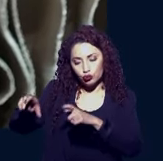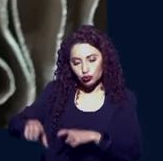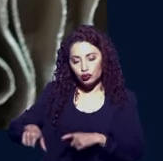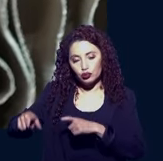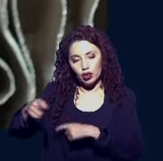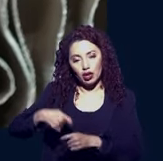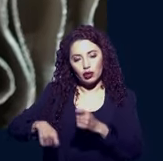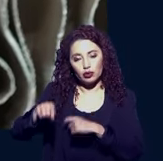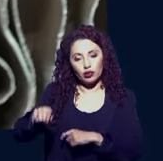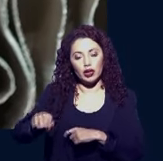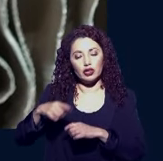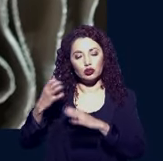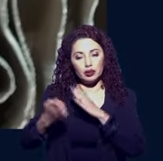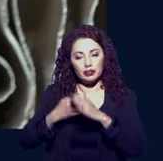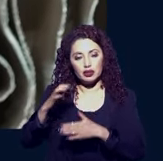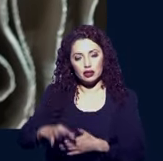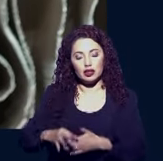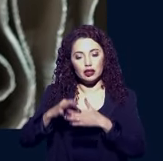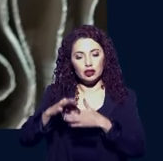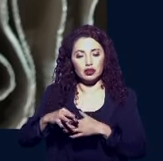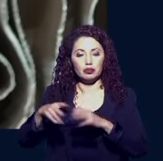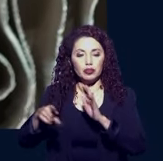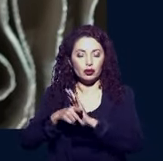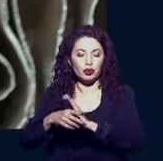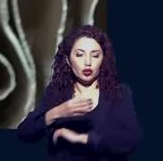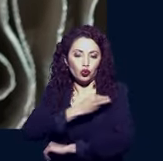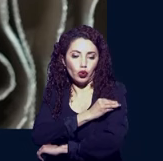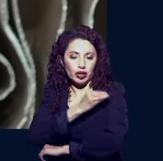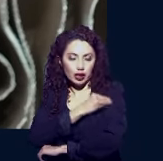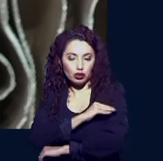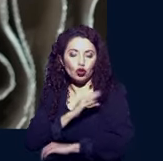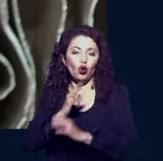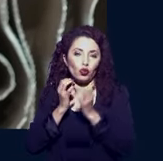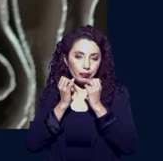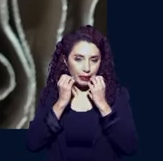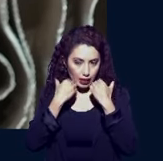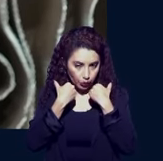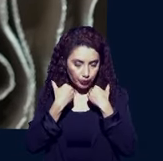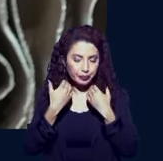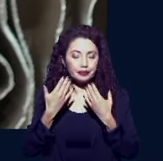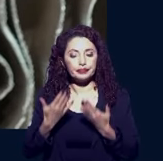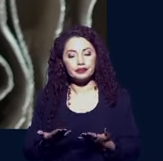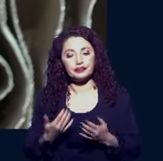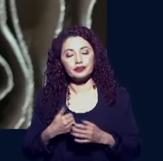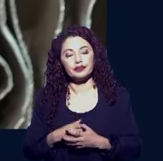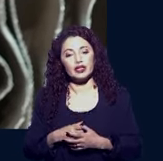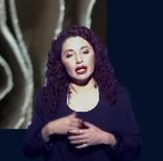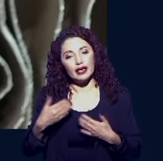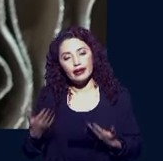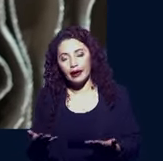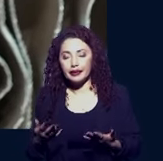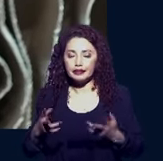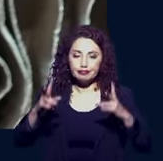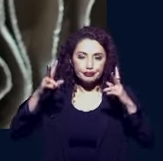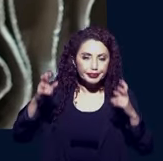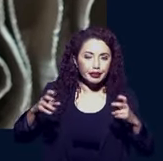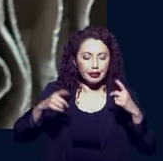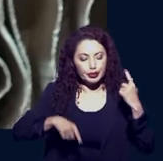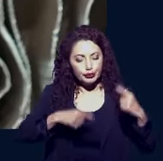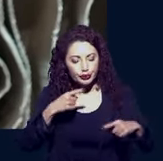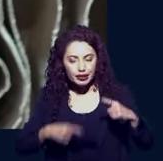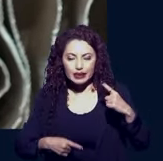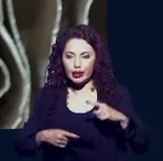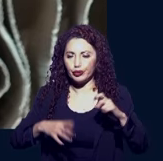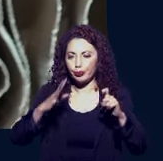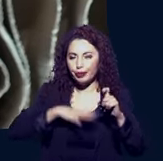líderes de etanol já no Brasil etanol de milho e e nessa ainda nesse âmbito da discussão do dos mitos da da né do